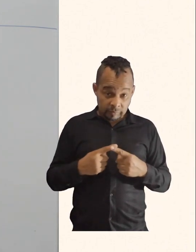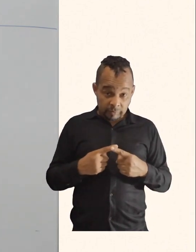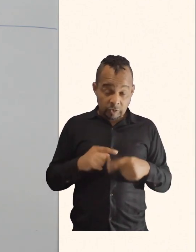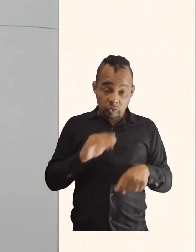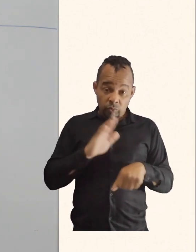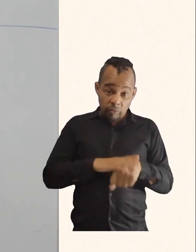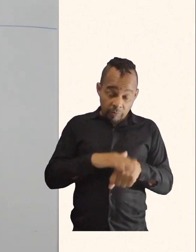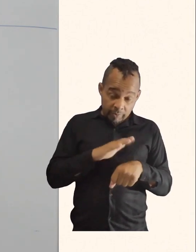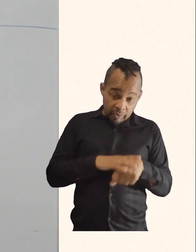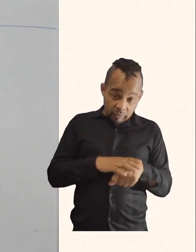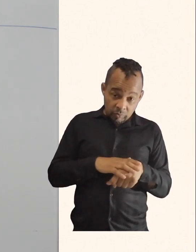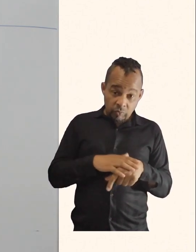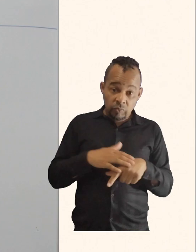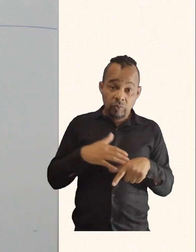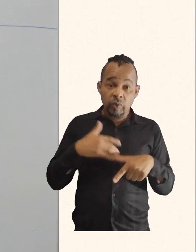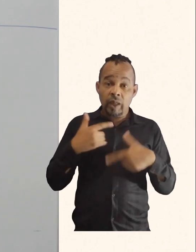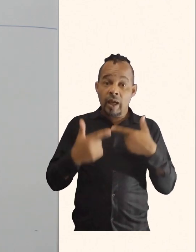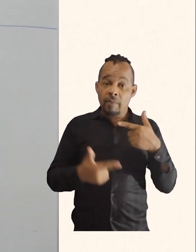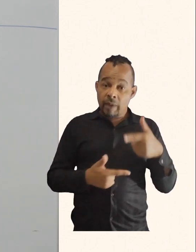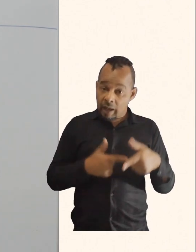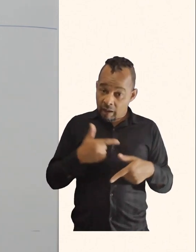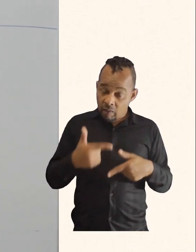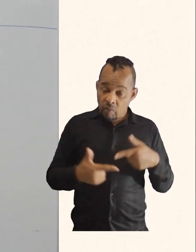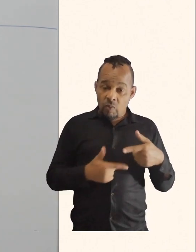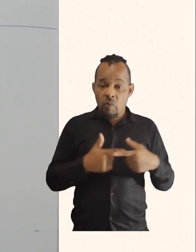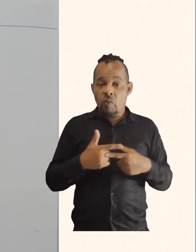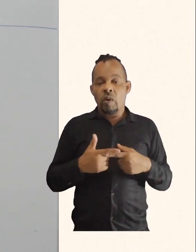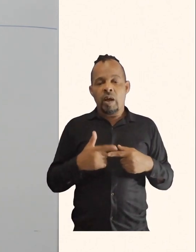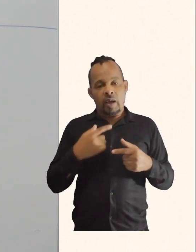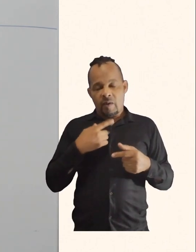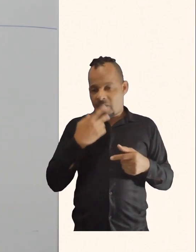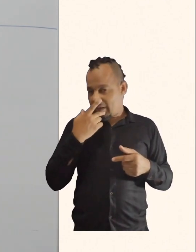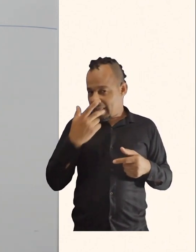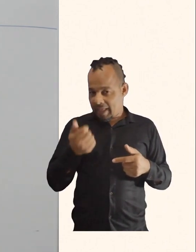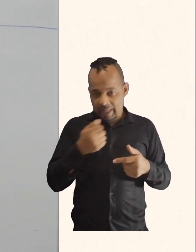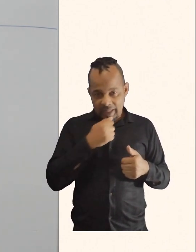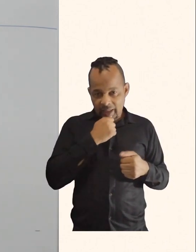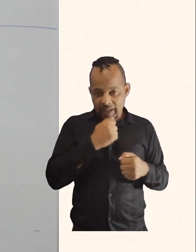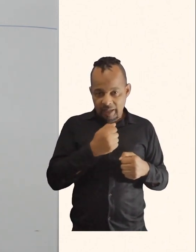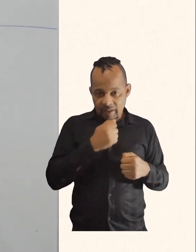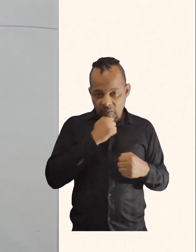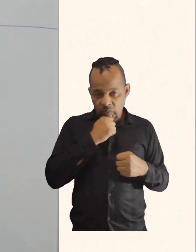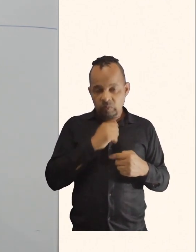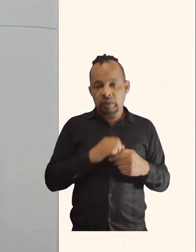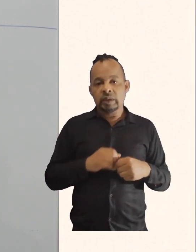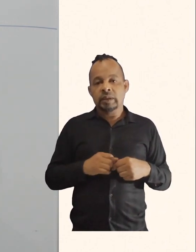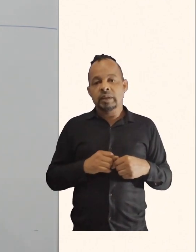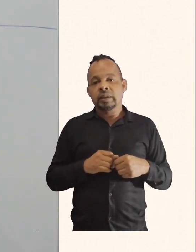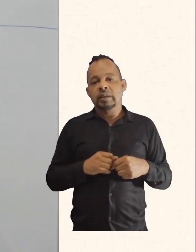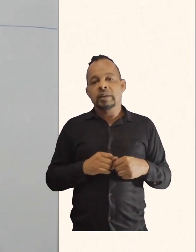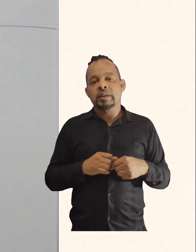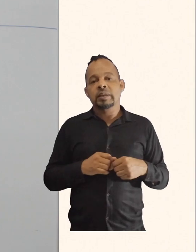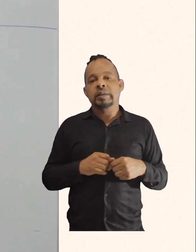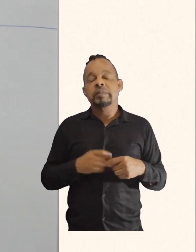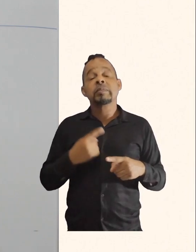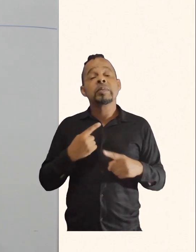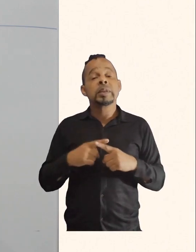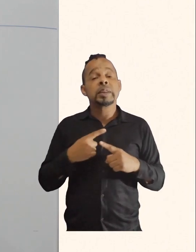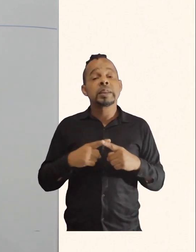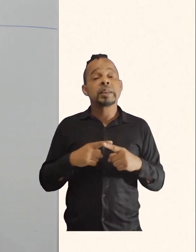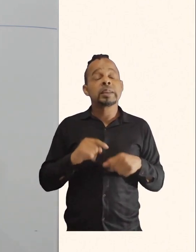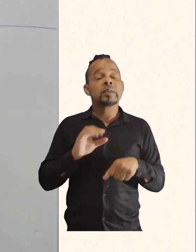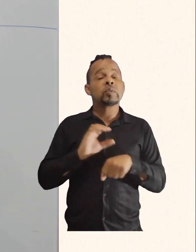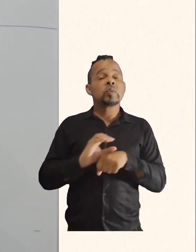o trabalho, eu não falei ainda, né? Até porque esse não é um curso